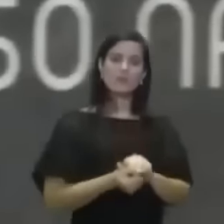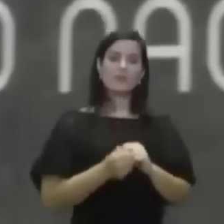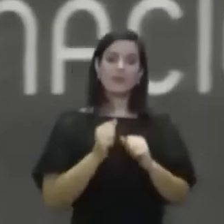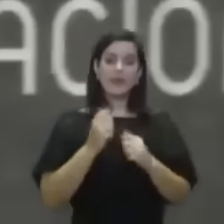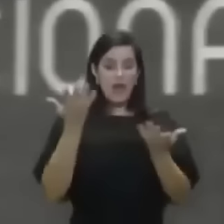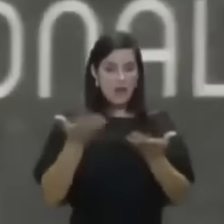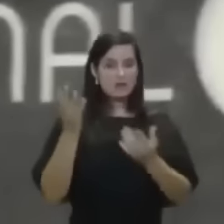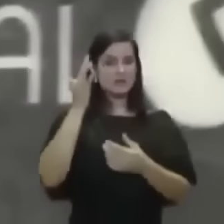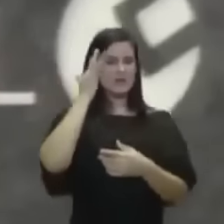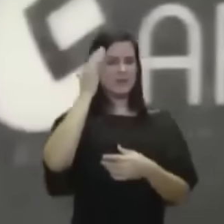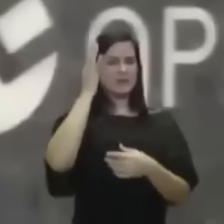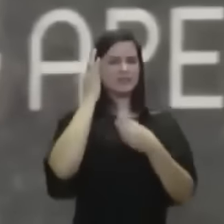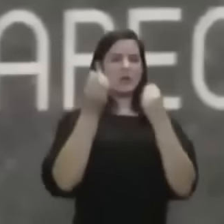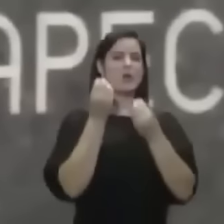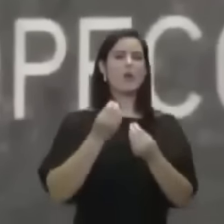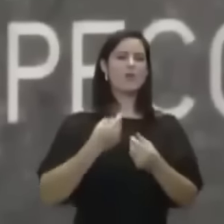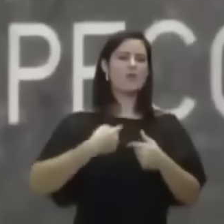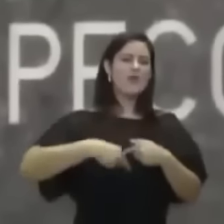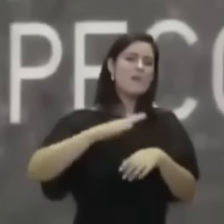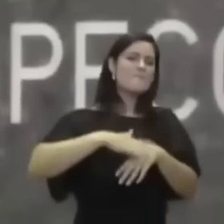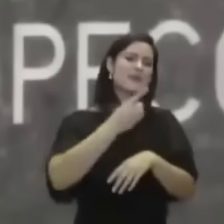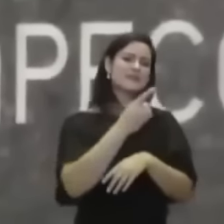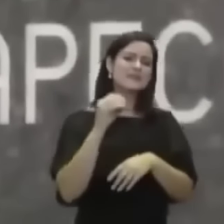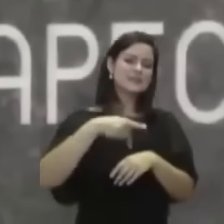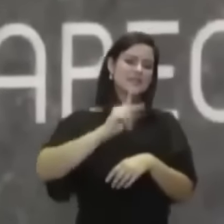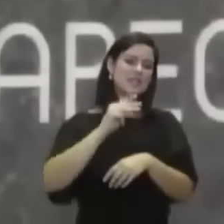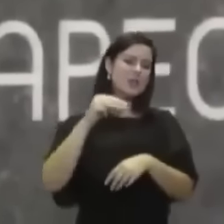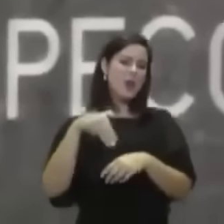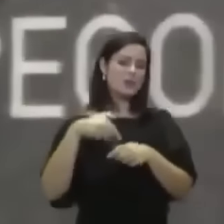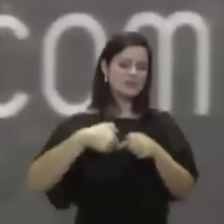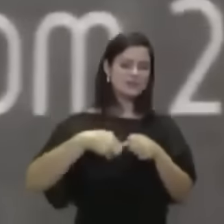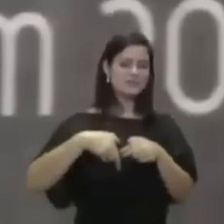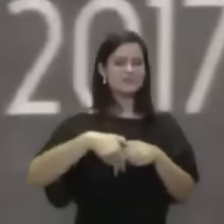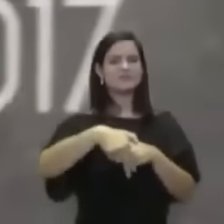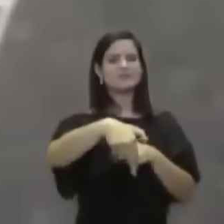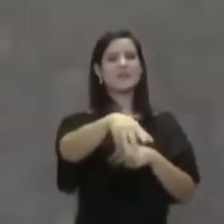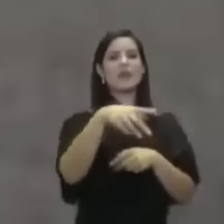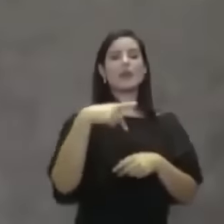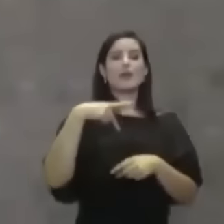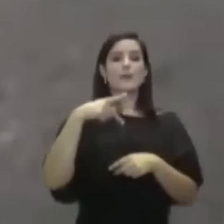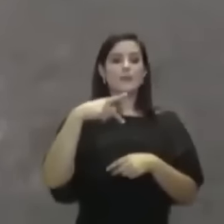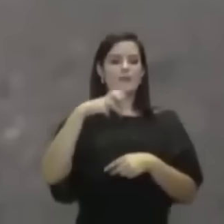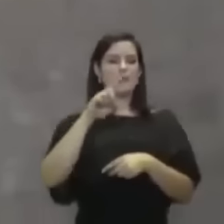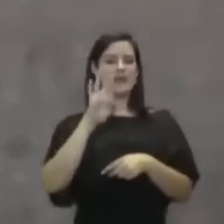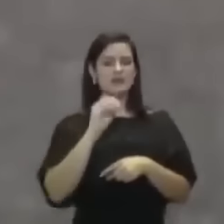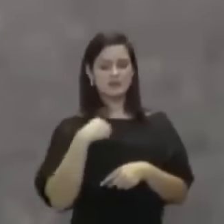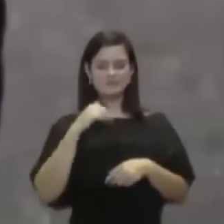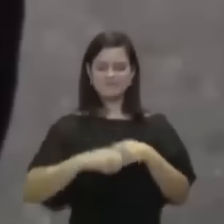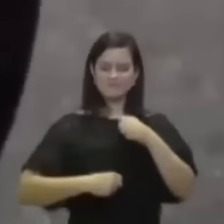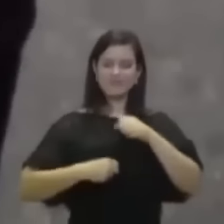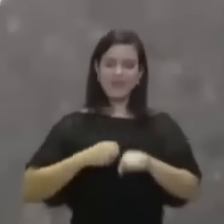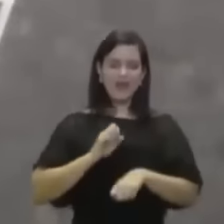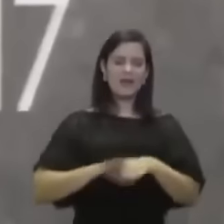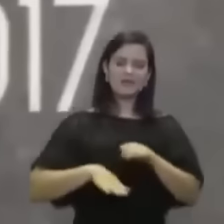de Jerusalém para Galiléia, a pé, mais de 100 quilômetros. Eu acho que cada passada que Pedro dava, era uma fisgada na alma, era uma